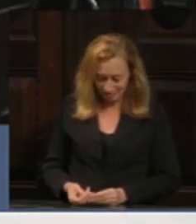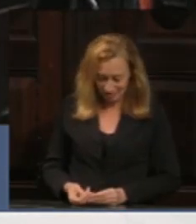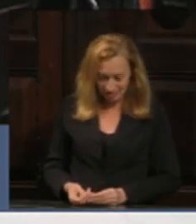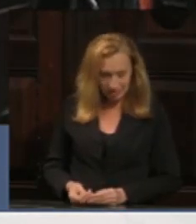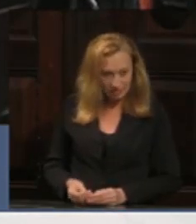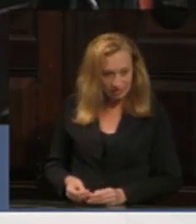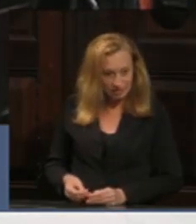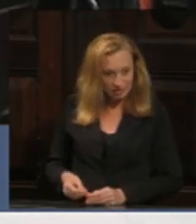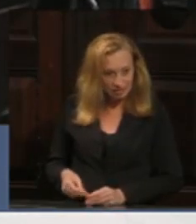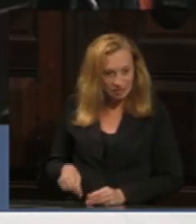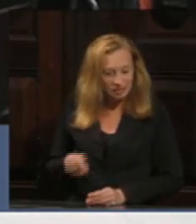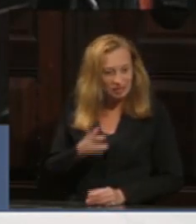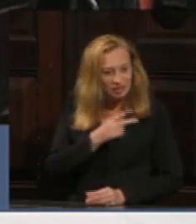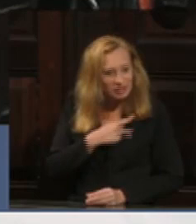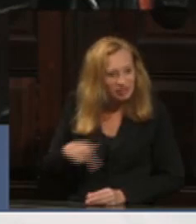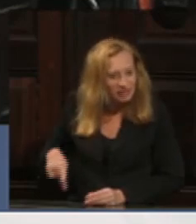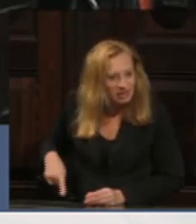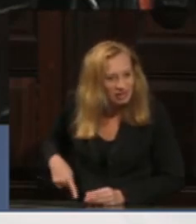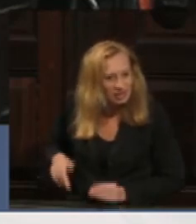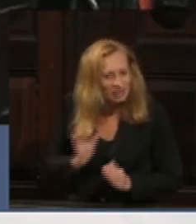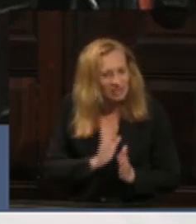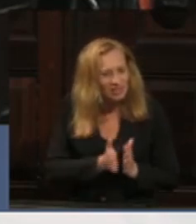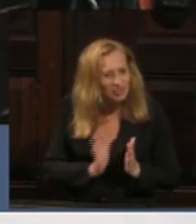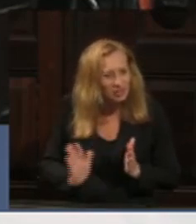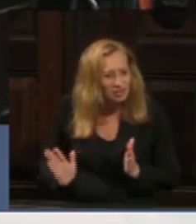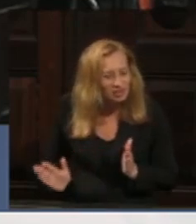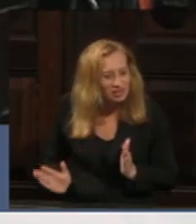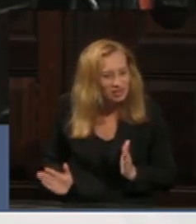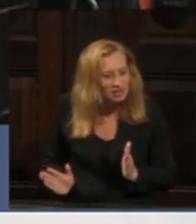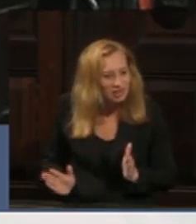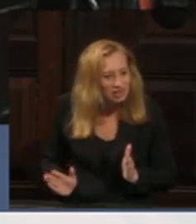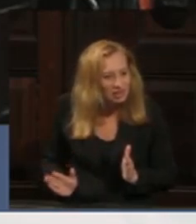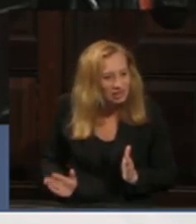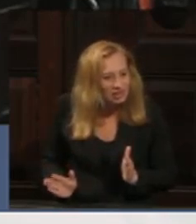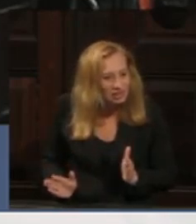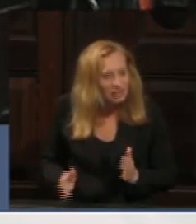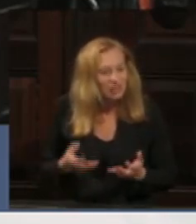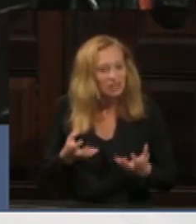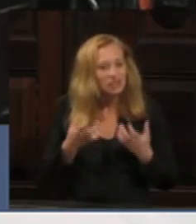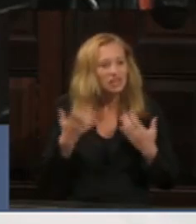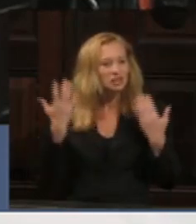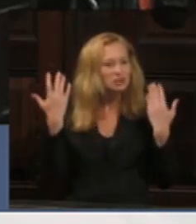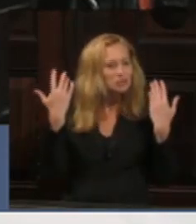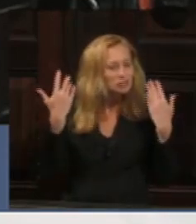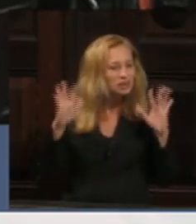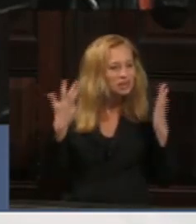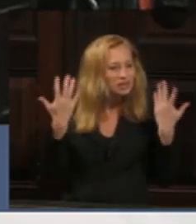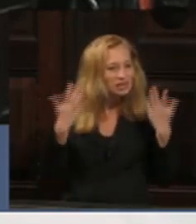o motivo dessa questão de ordem que eu quero parabenizar